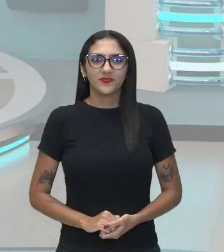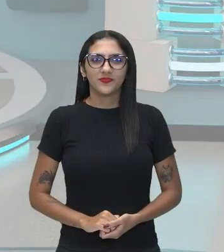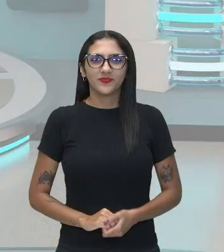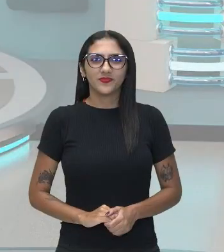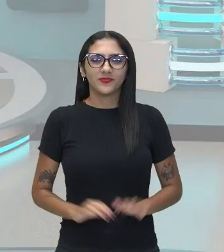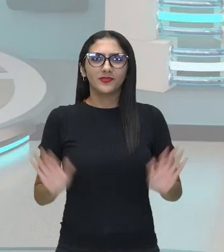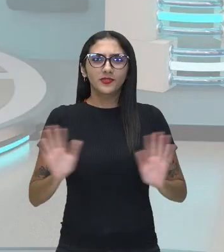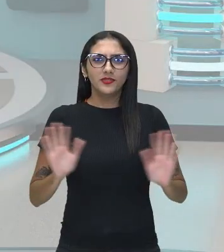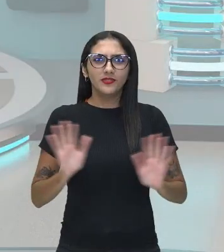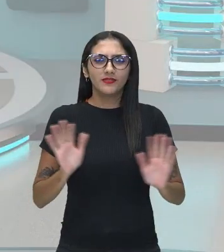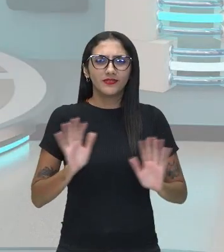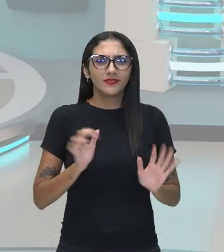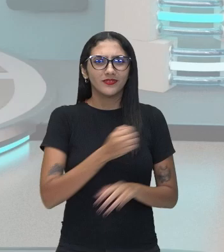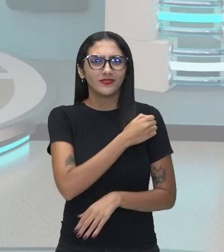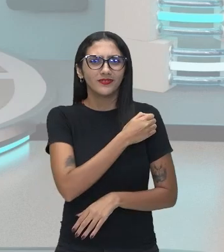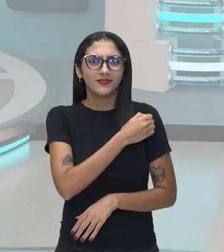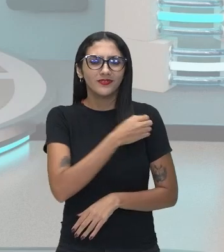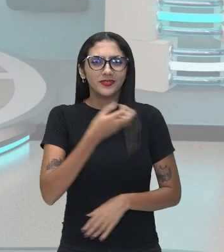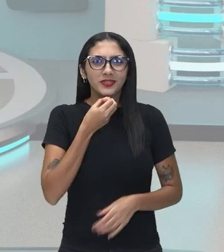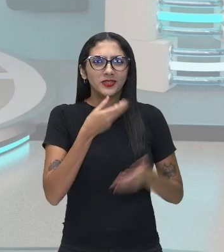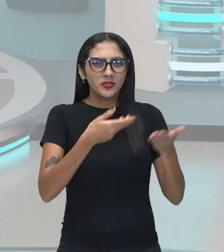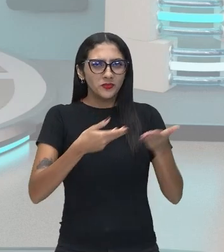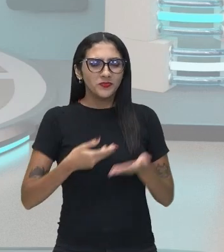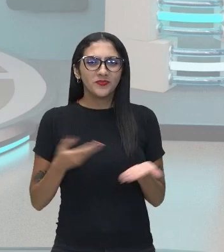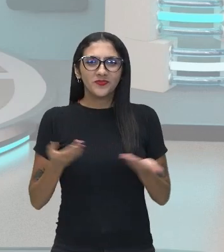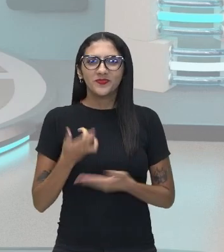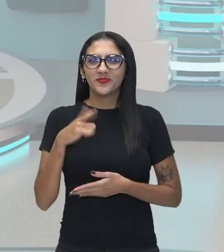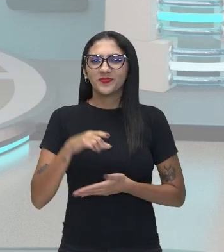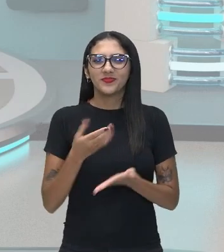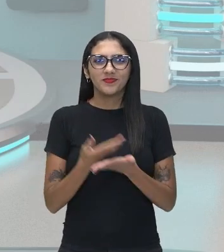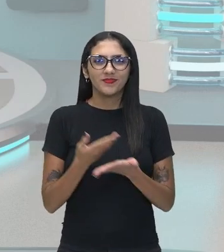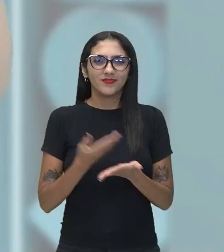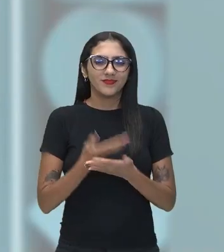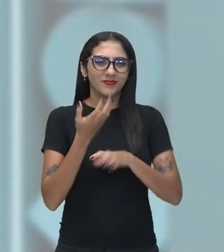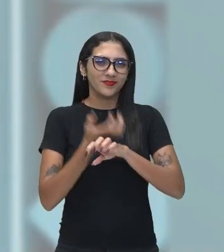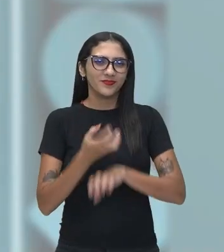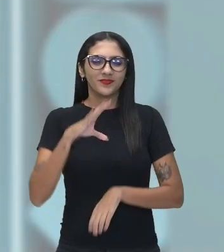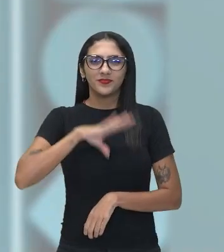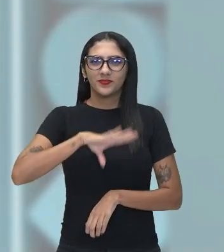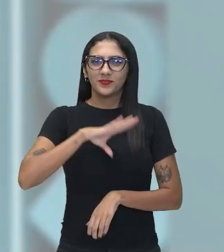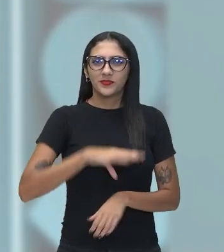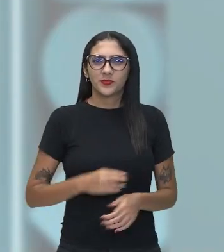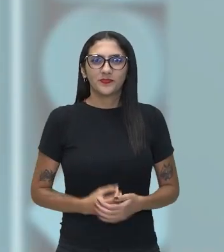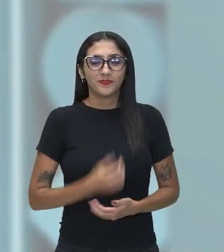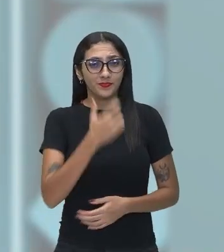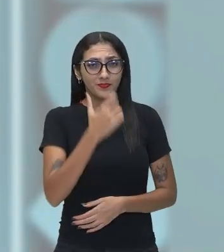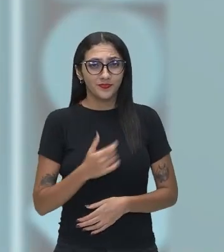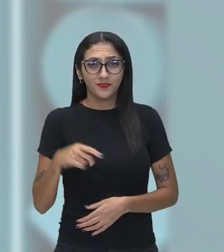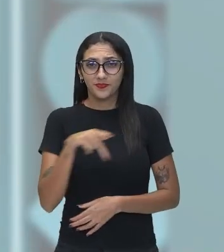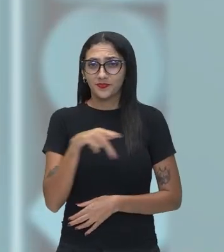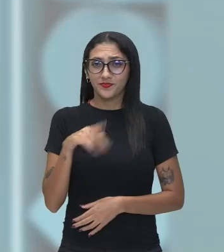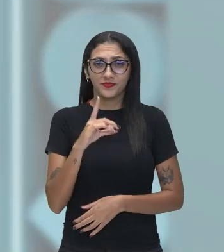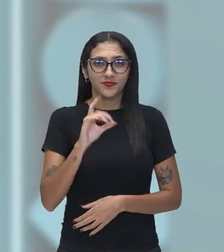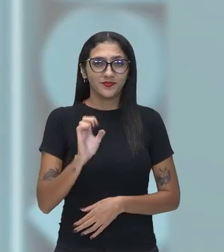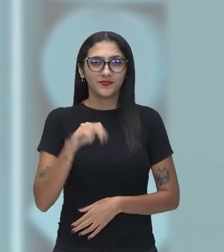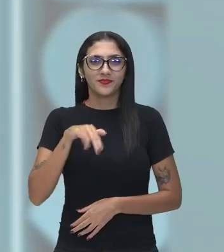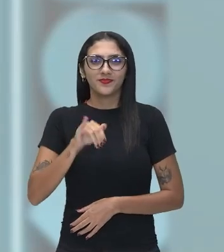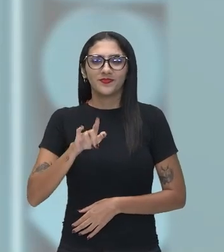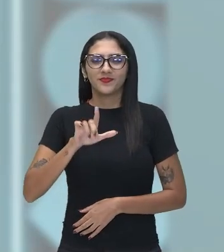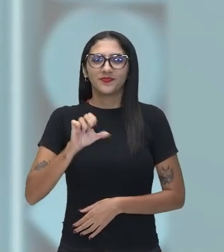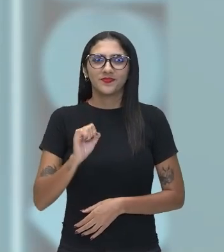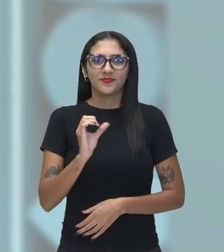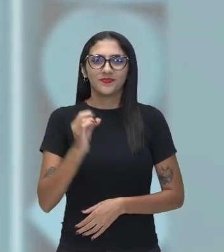Olá, turmas! Bem-vindos a mais uma aula de língua portuguesa. Eu sou o professor Denilson e vou acompanhar